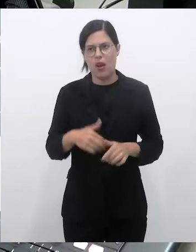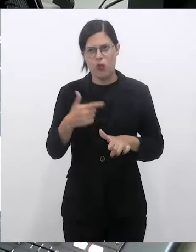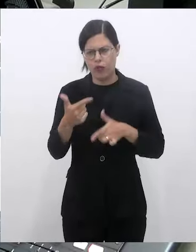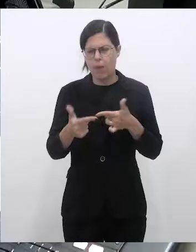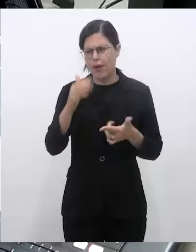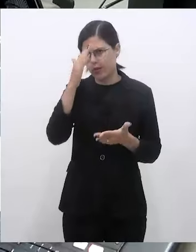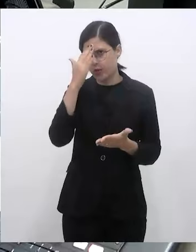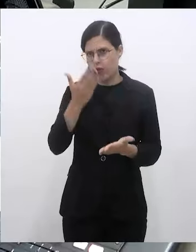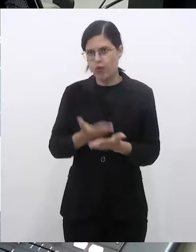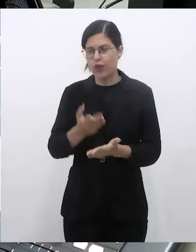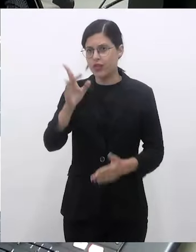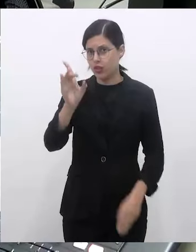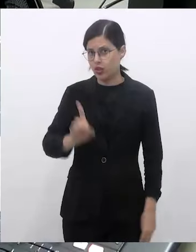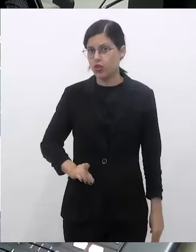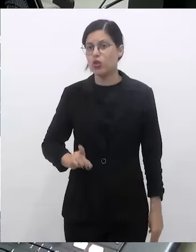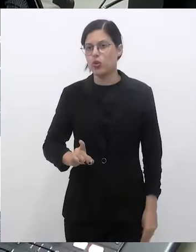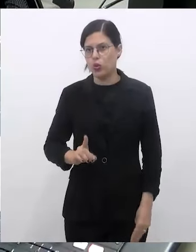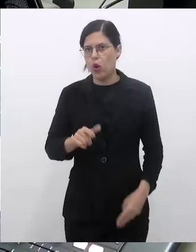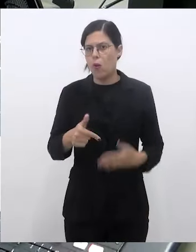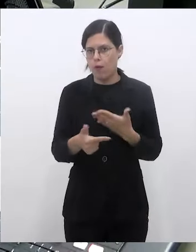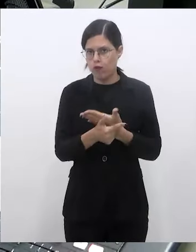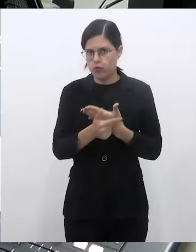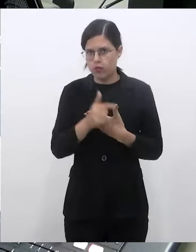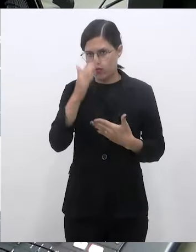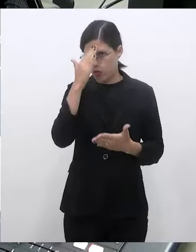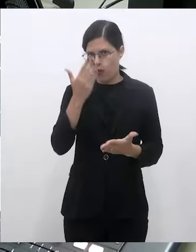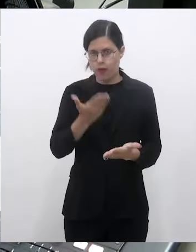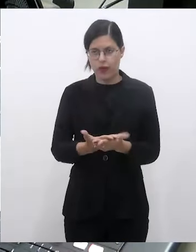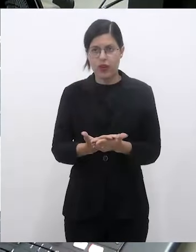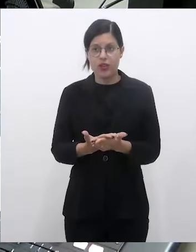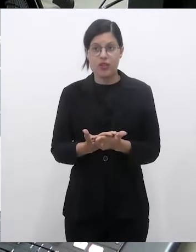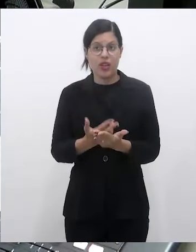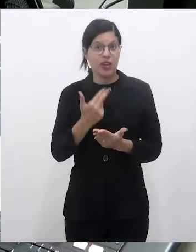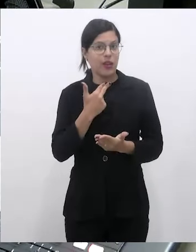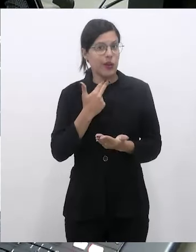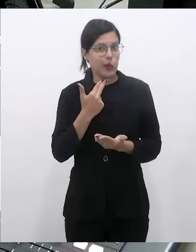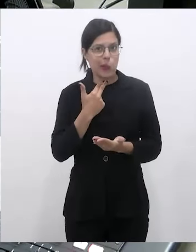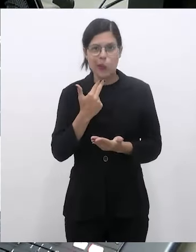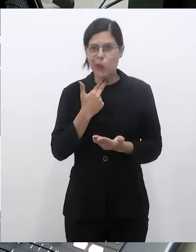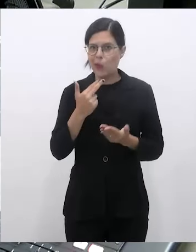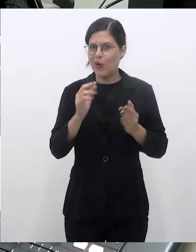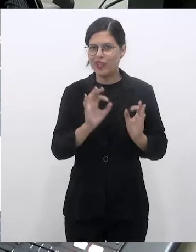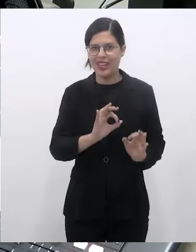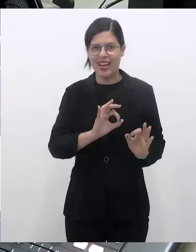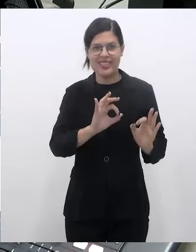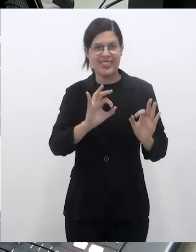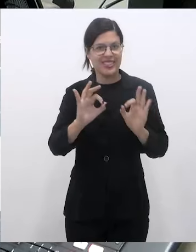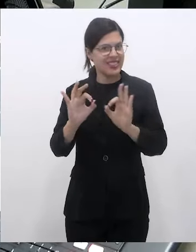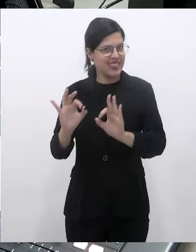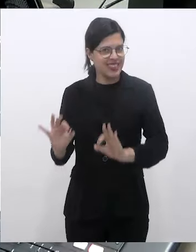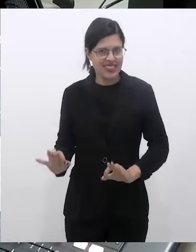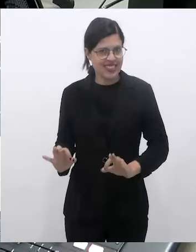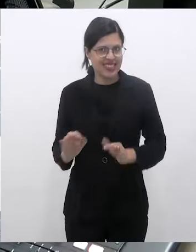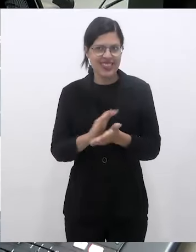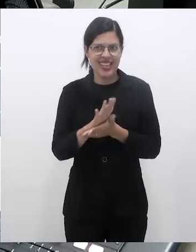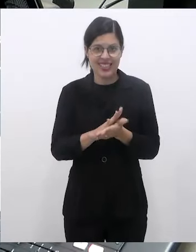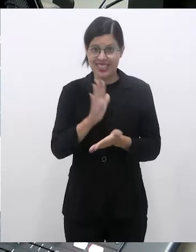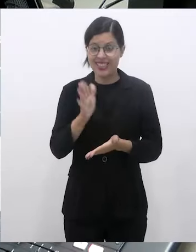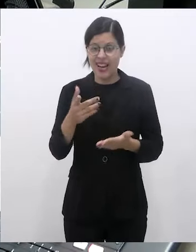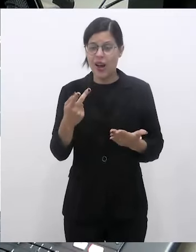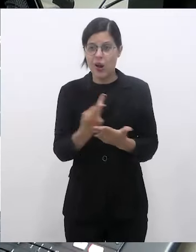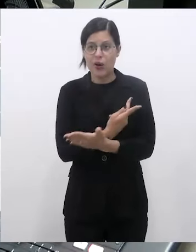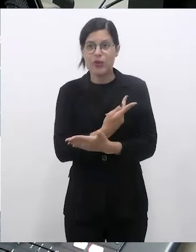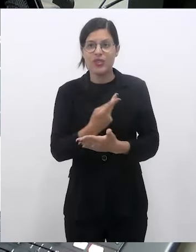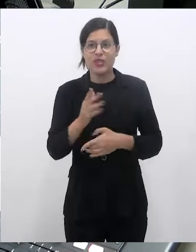são trabalhos de confiança. O diretor é um cargo de confiança, né? O diretor não poder assistir nenhum momento.